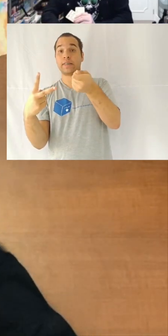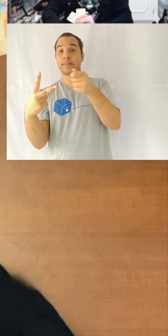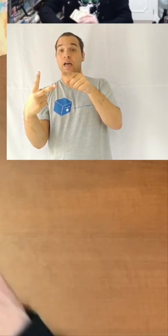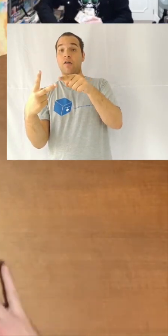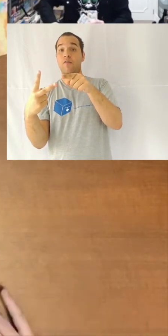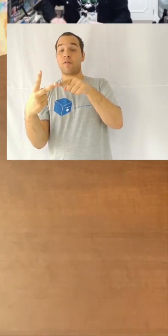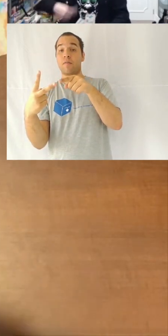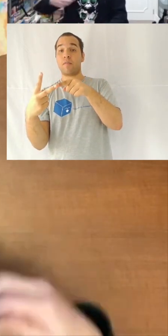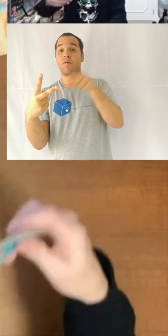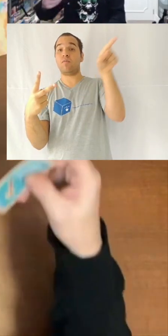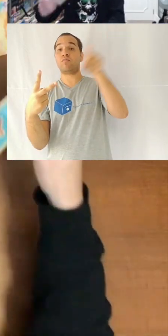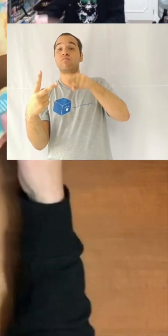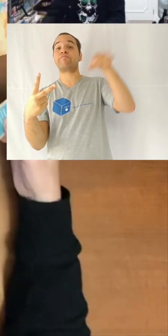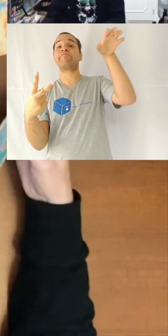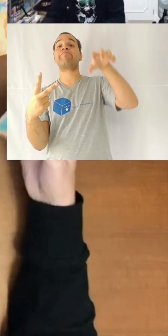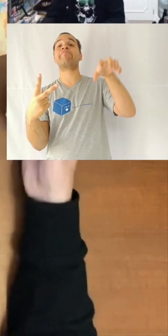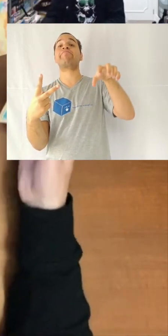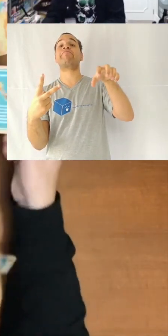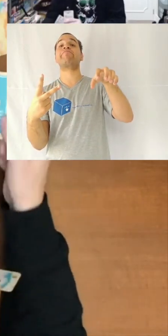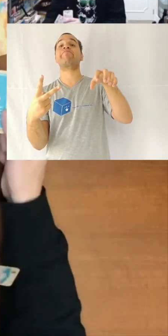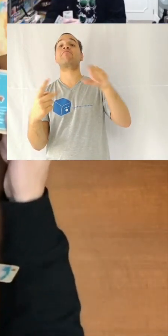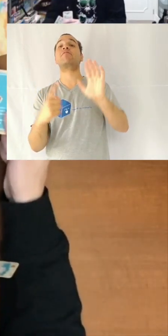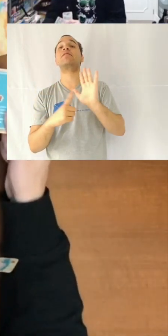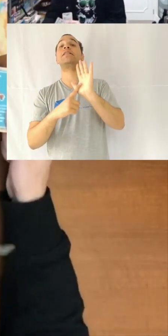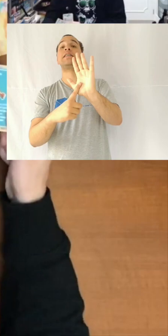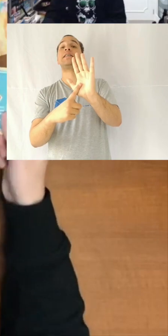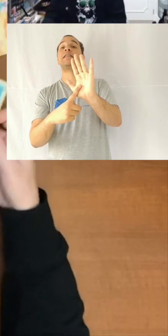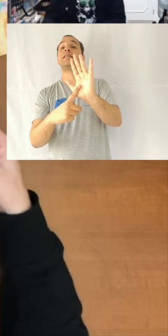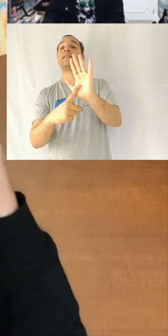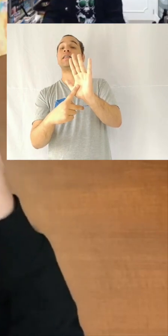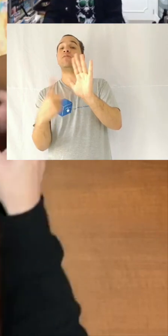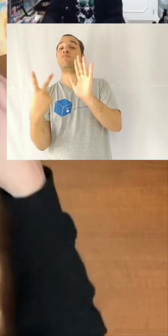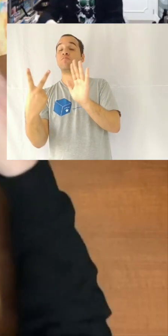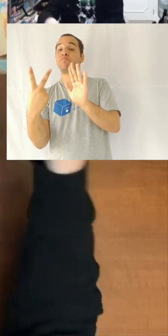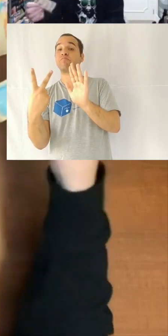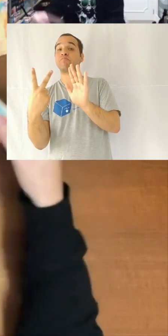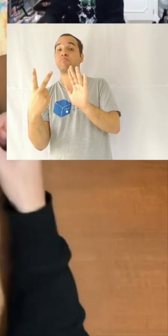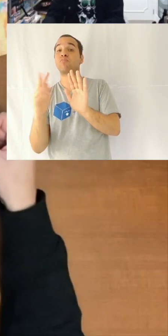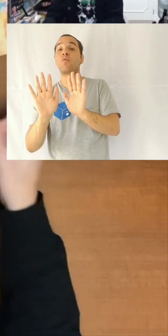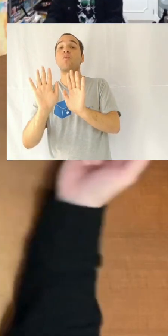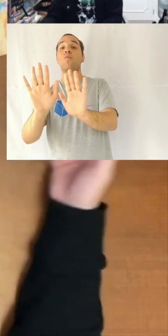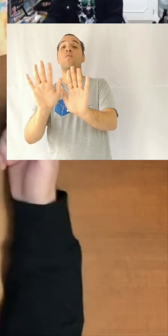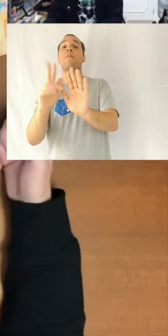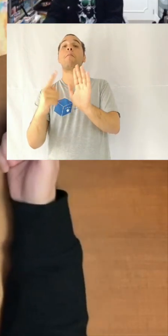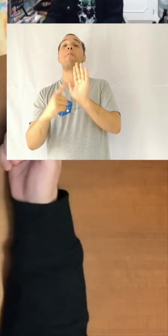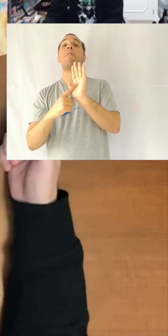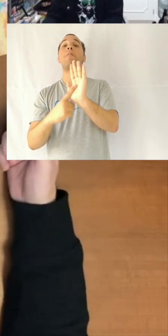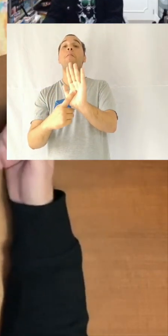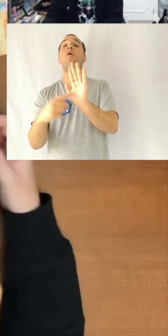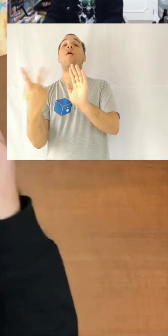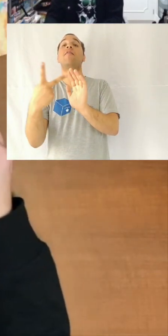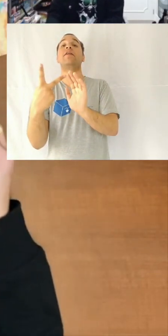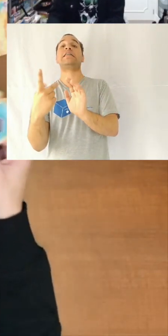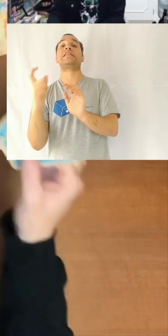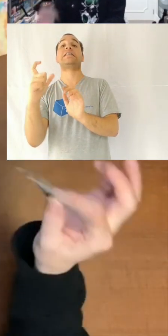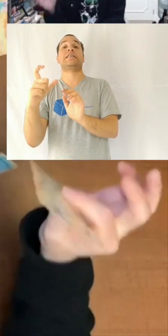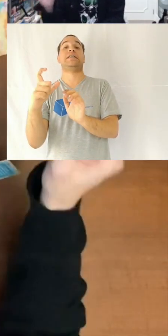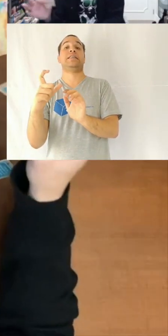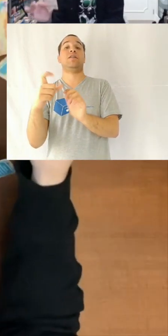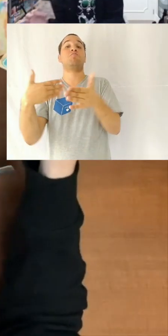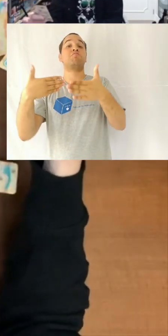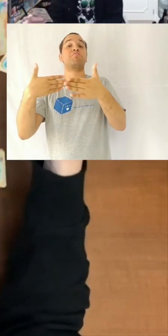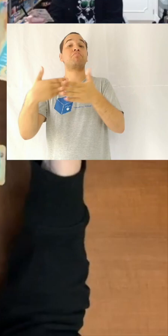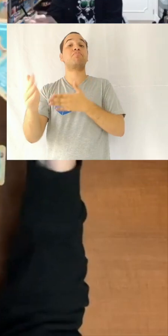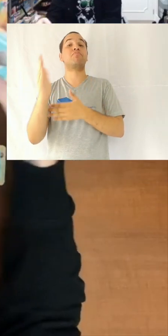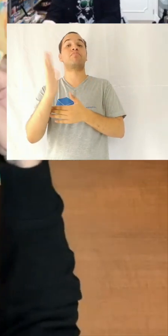e eu comprei esta carta aqui. E com esta carta aqui eu comprei a chave, mas eu tenho uma tempestade de raios na minha mão. Se a